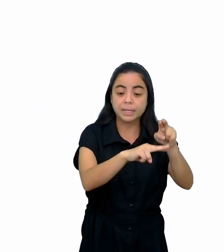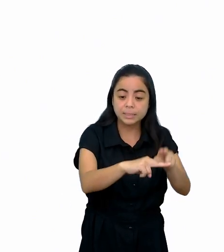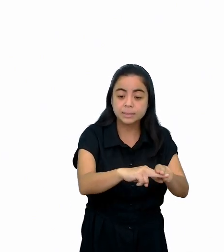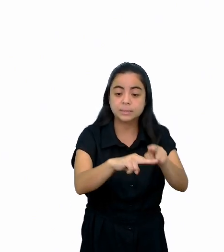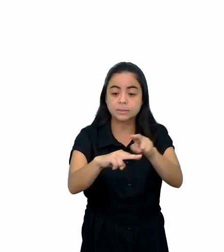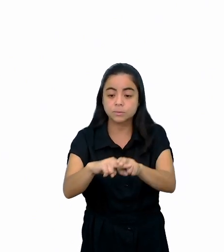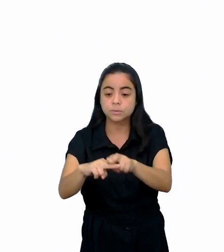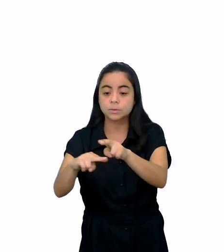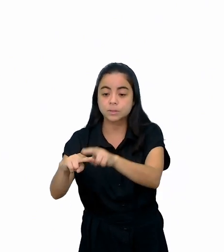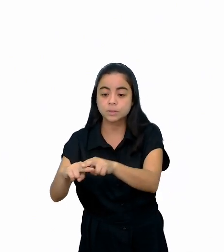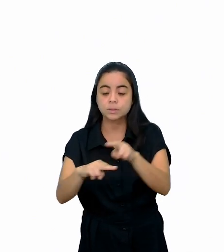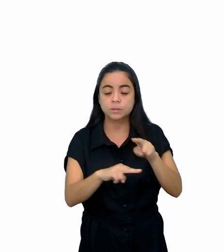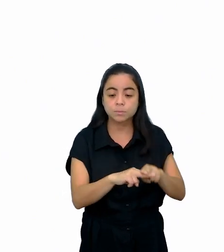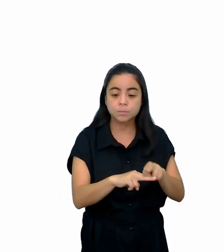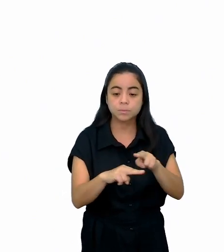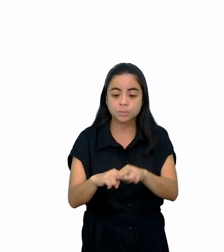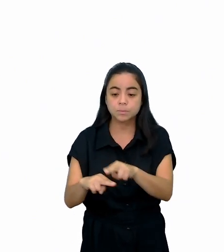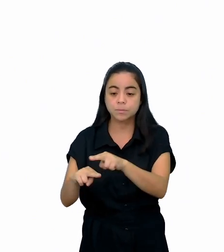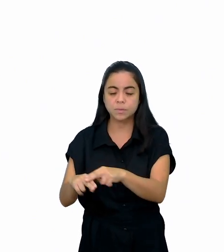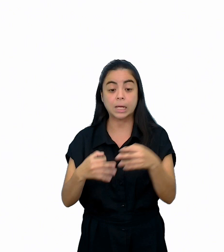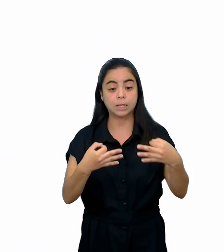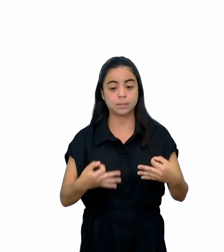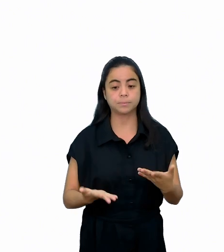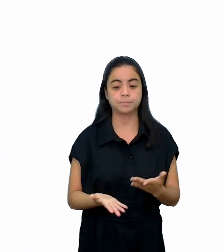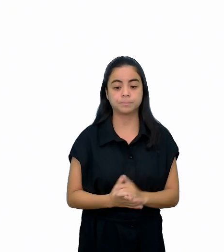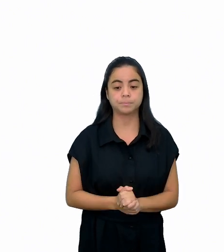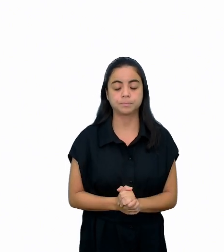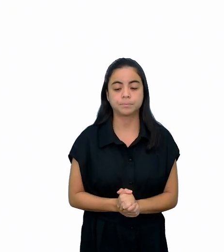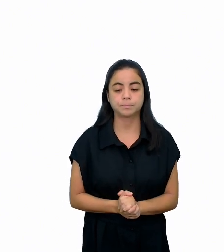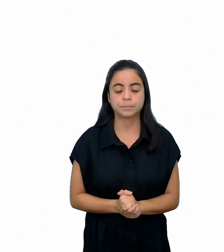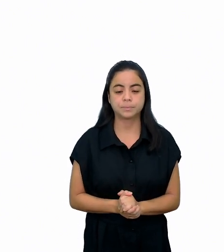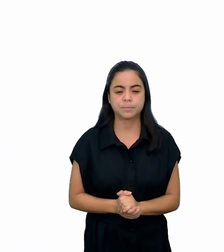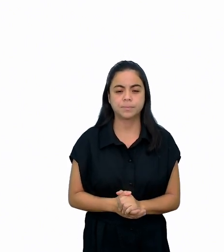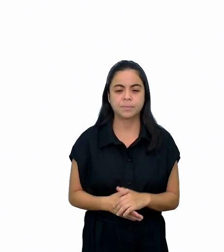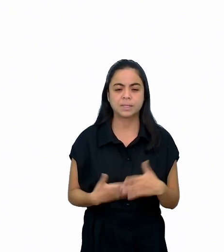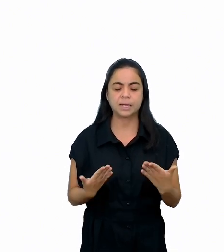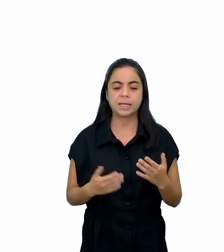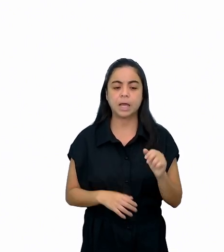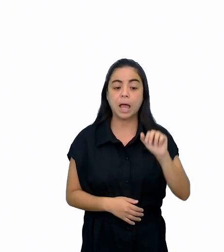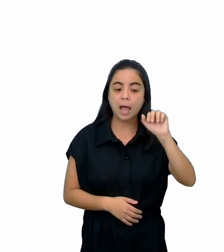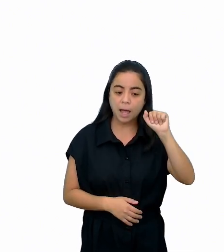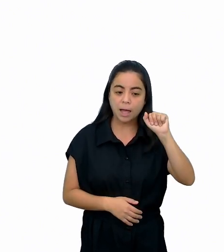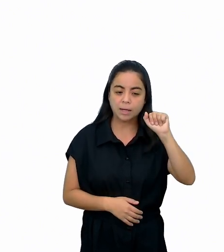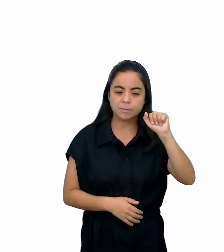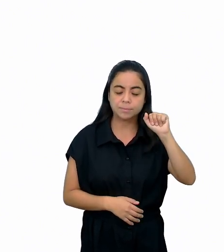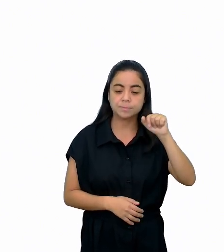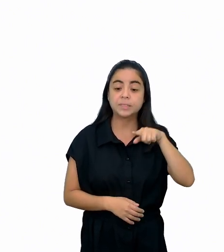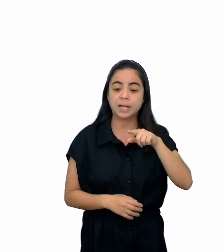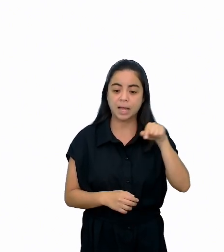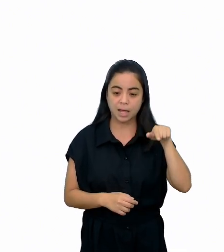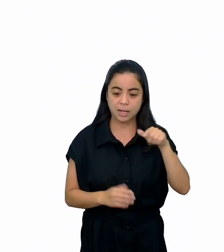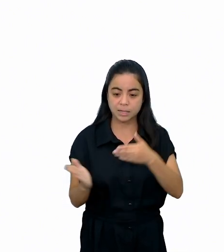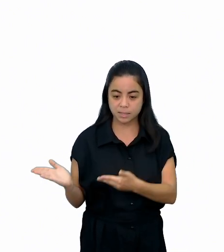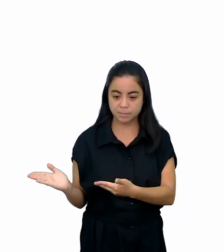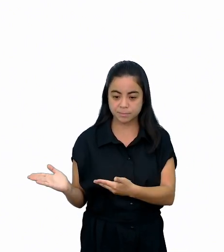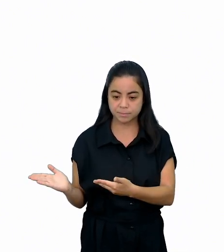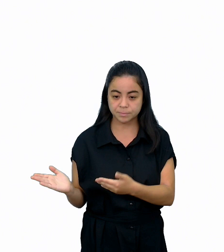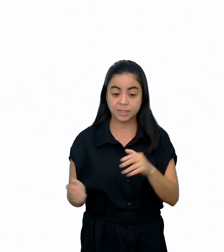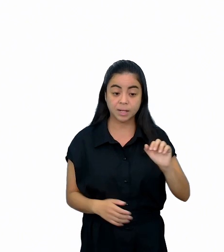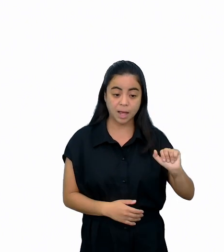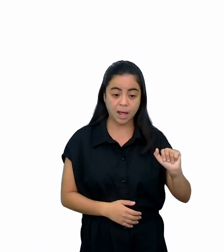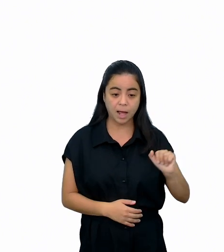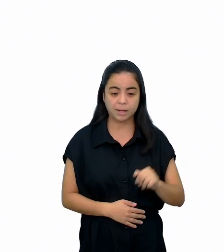elas de frente para a lousa, né? E no item A, né, que está aí na tela para